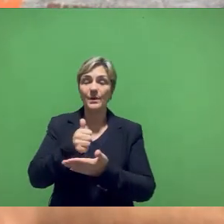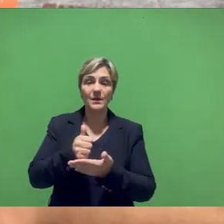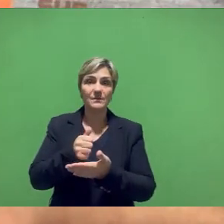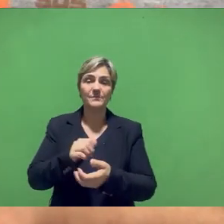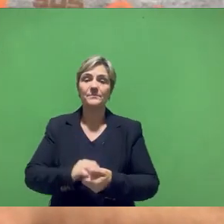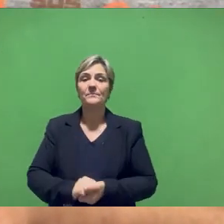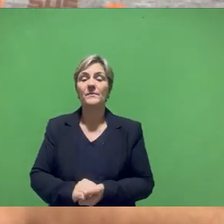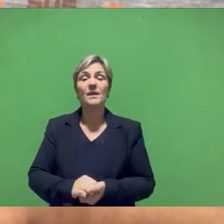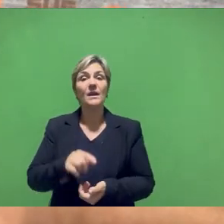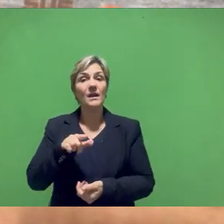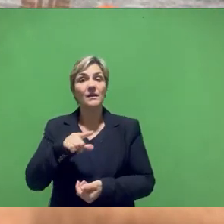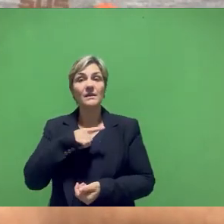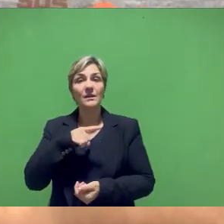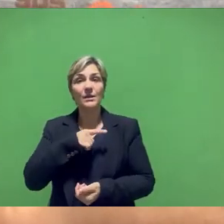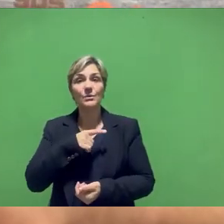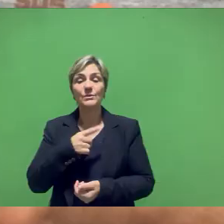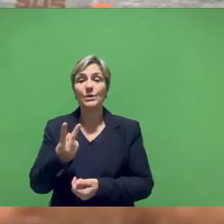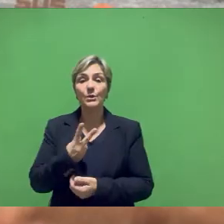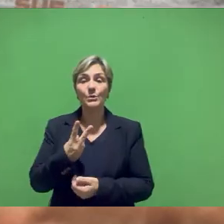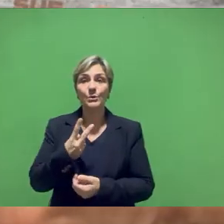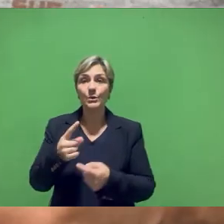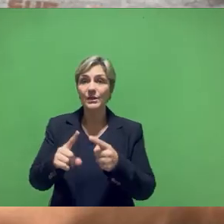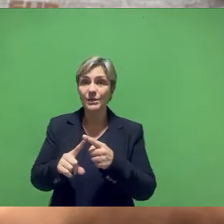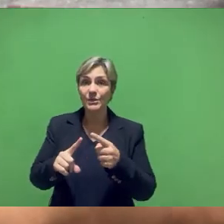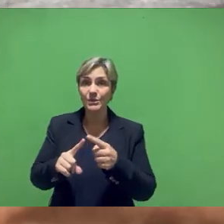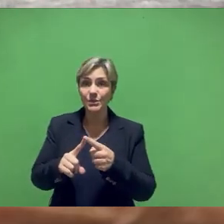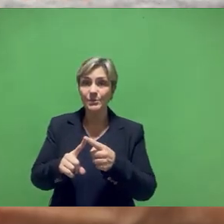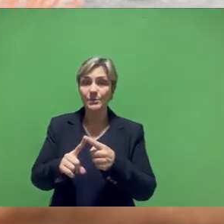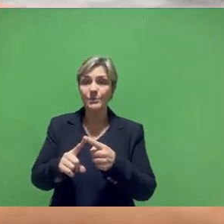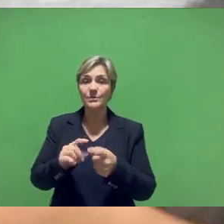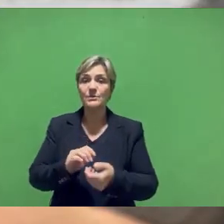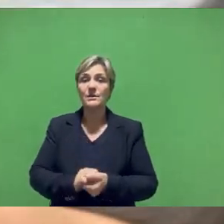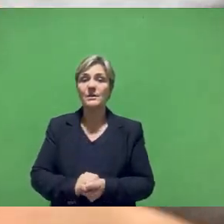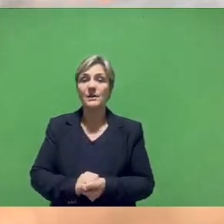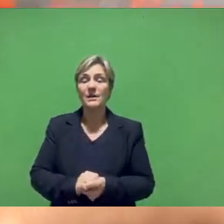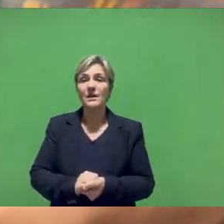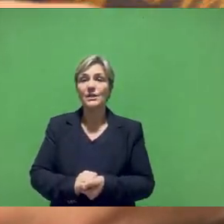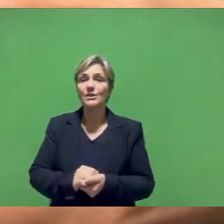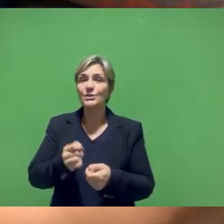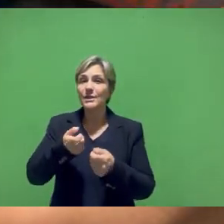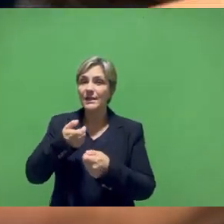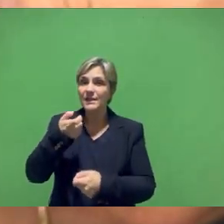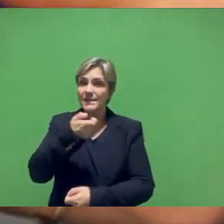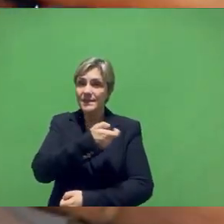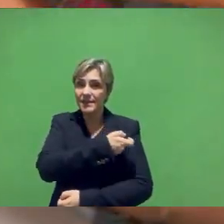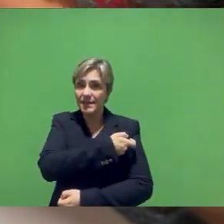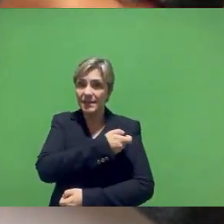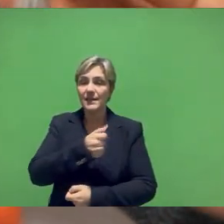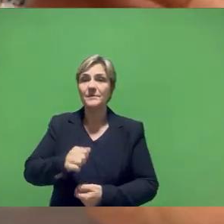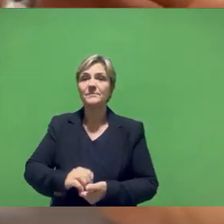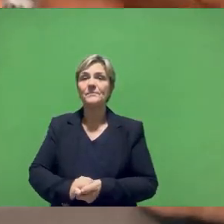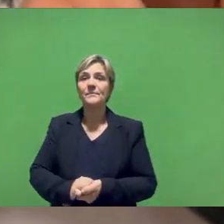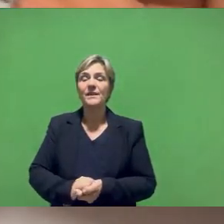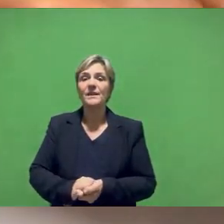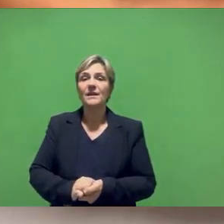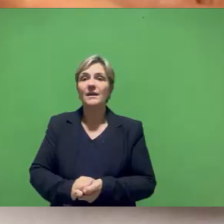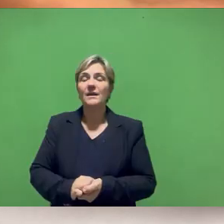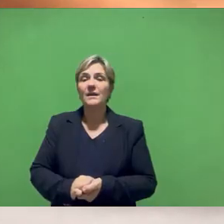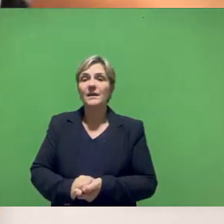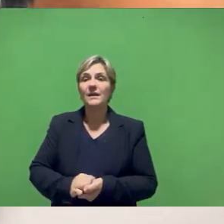base. Aqui eu tenho dois tipos de seringa de insulina.